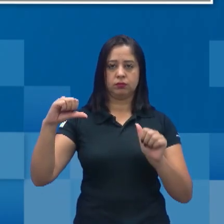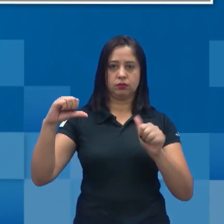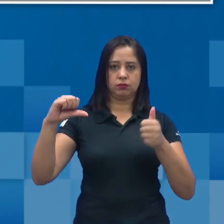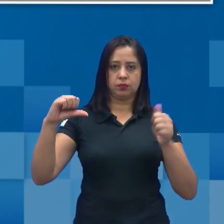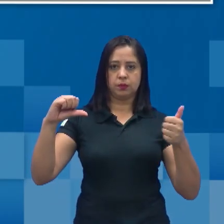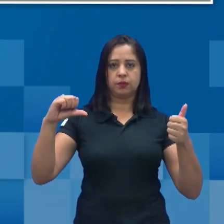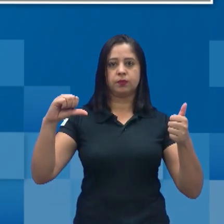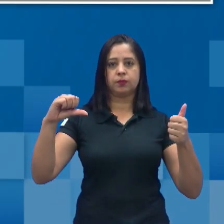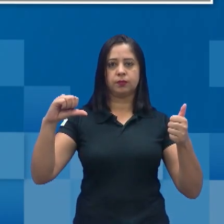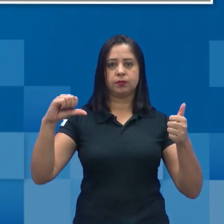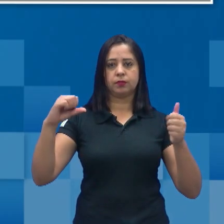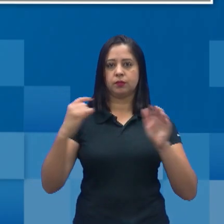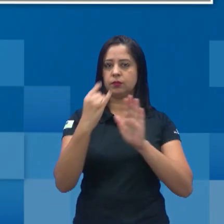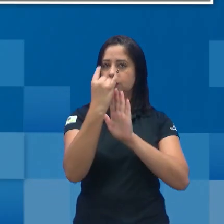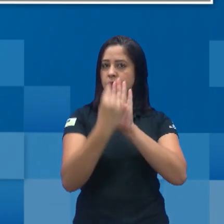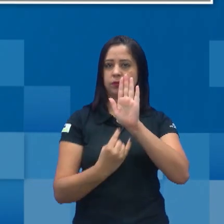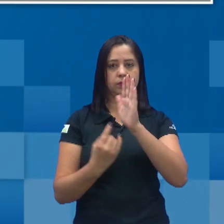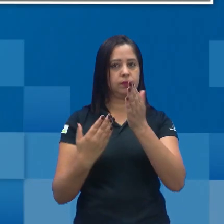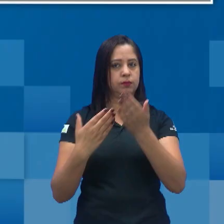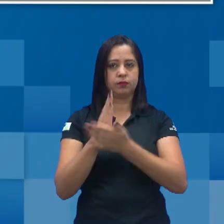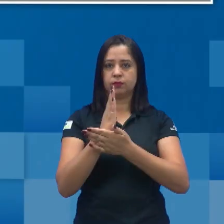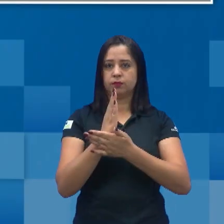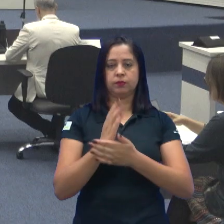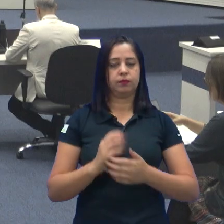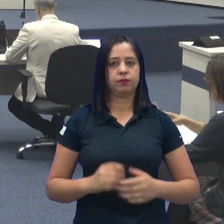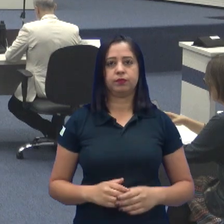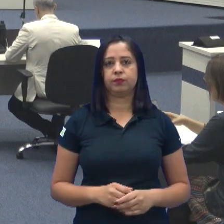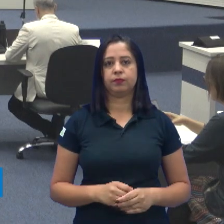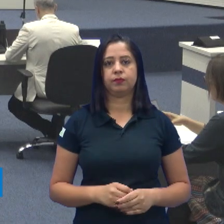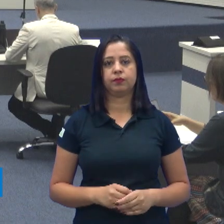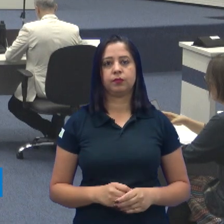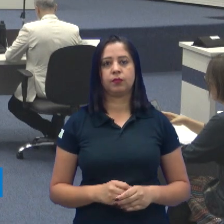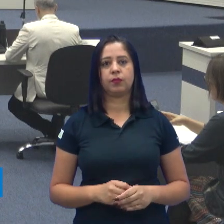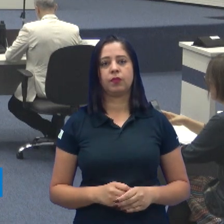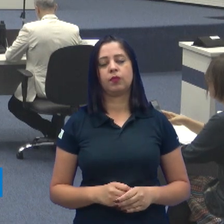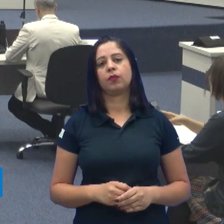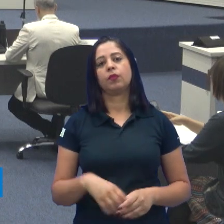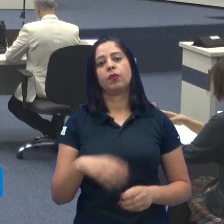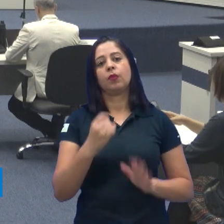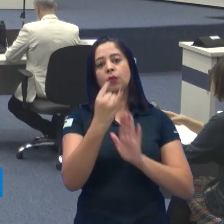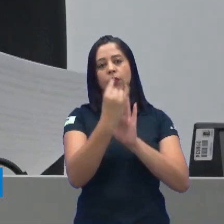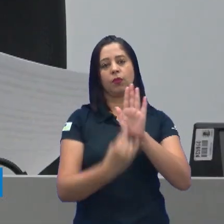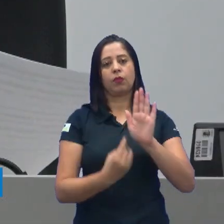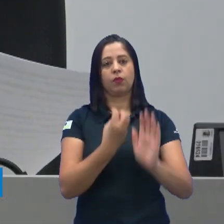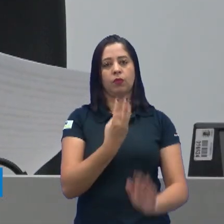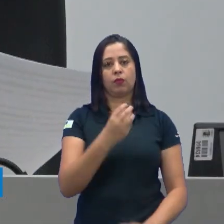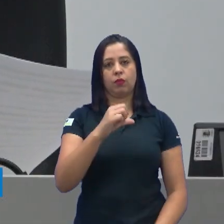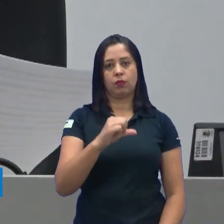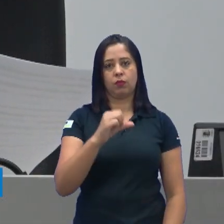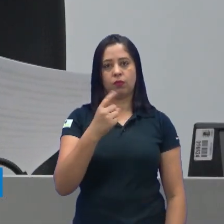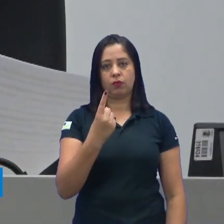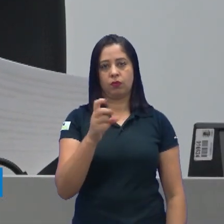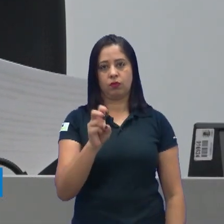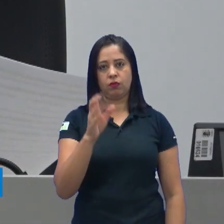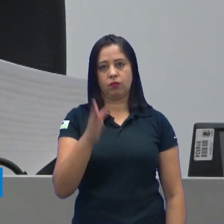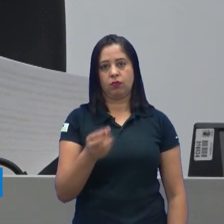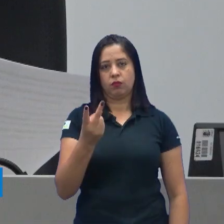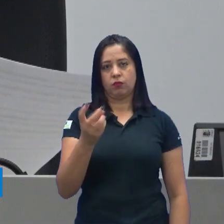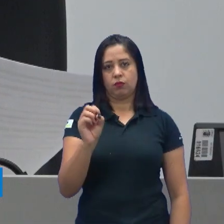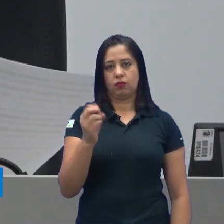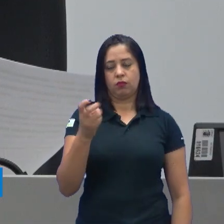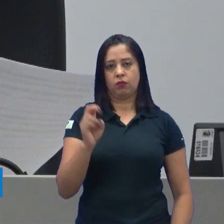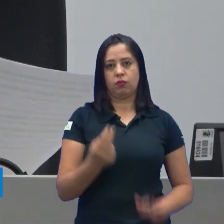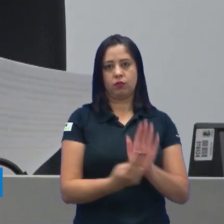votos contrários, está rejeitado o requerimento. Em votação, o requerimento de número 3915/2025, autoria do